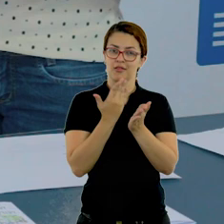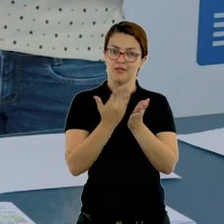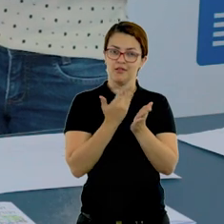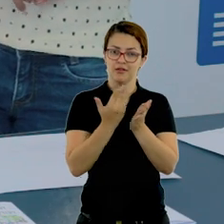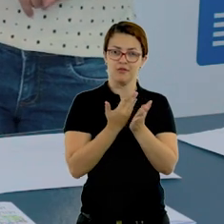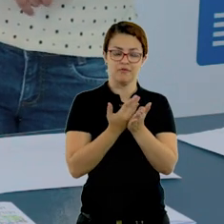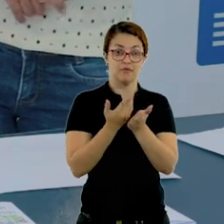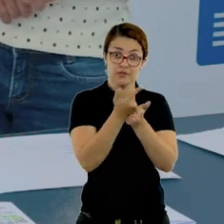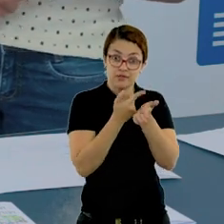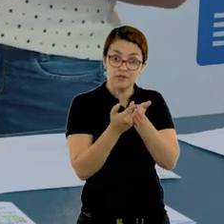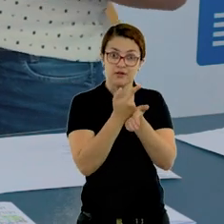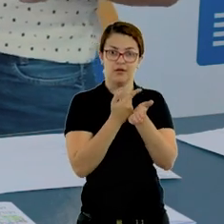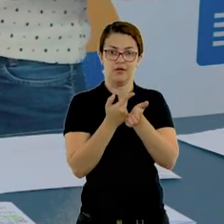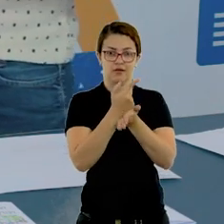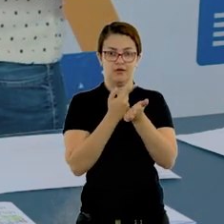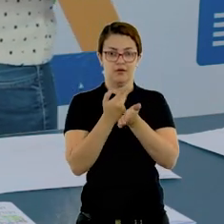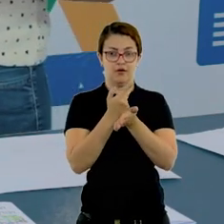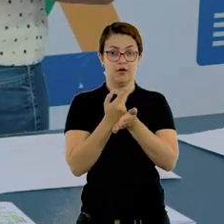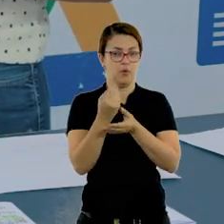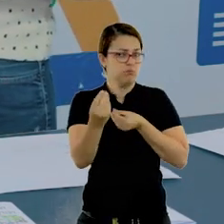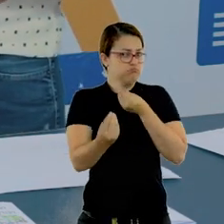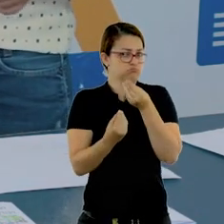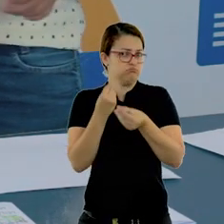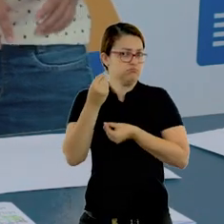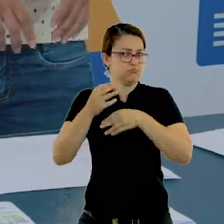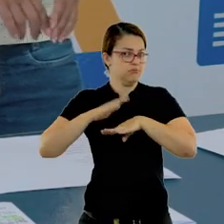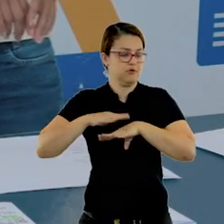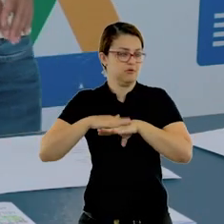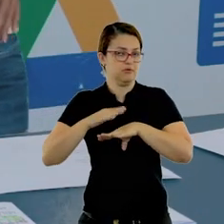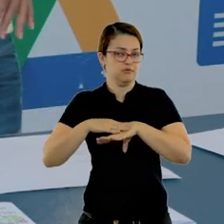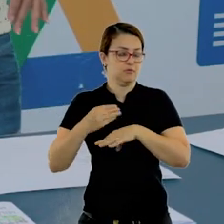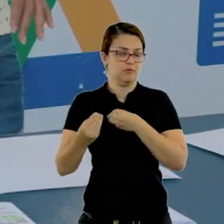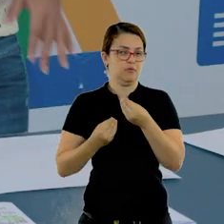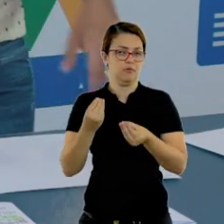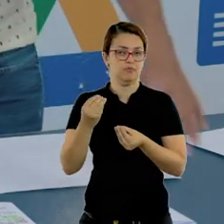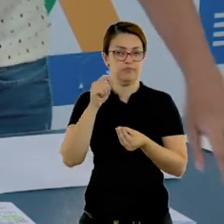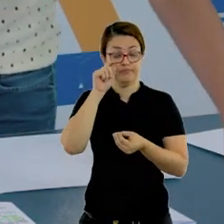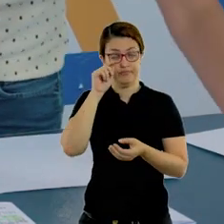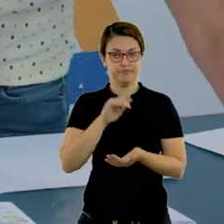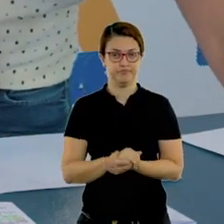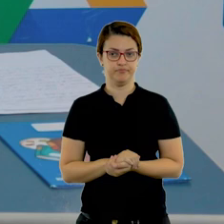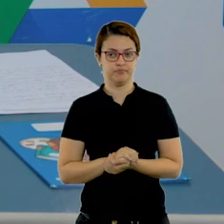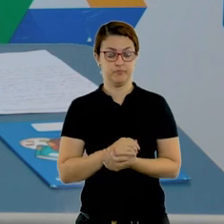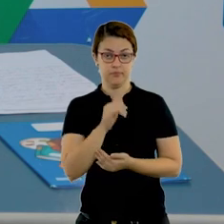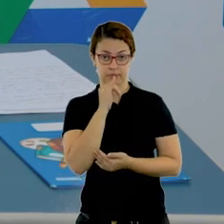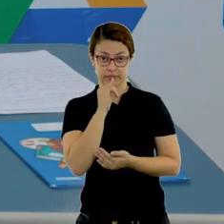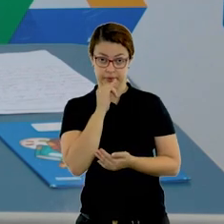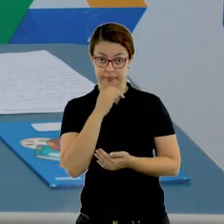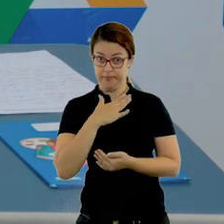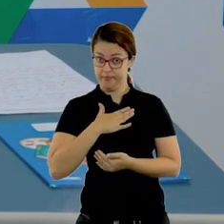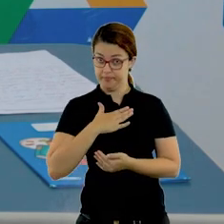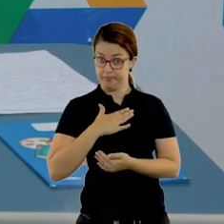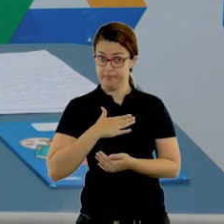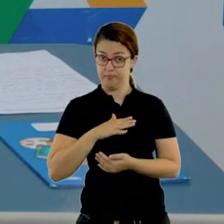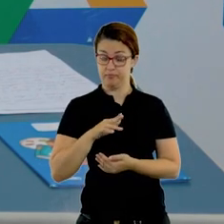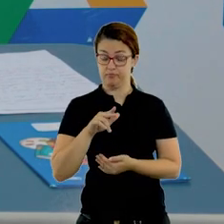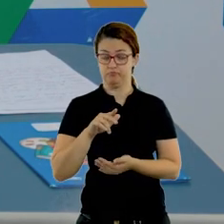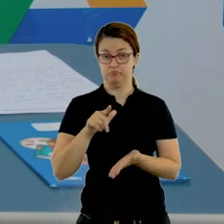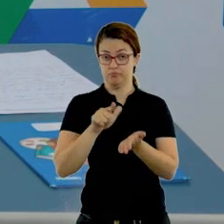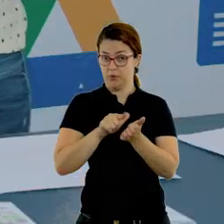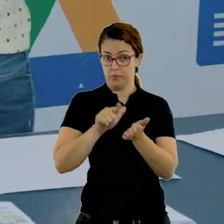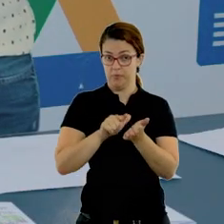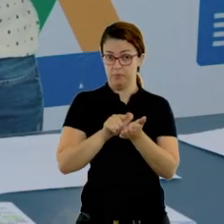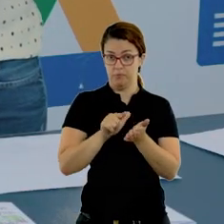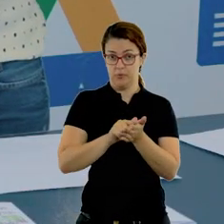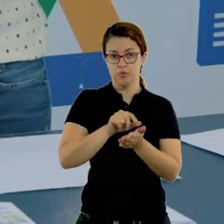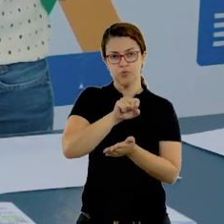de Jardim com ilustrações. Então, olha só como que você pode fazer o seu livrinho, né? Eu fiz com uma folha de sulfite, mas se